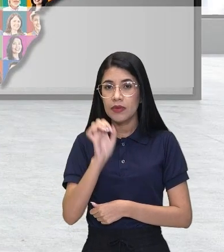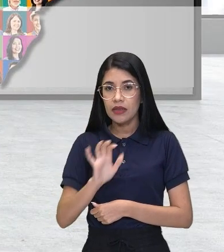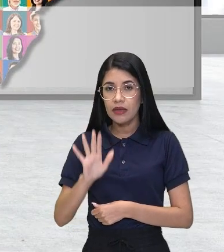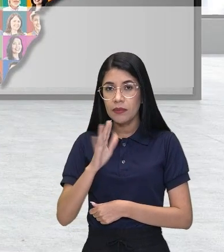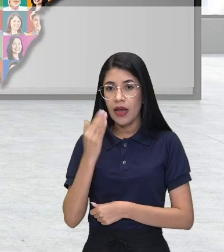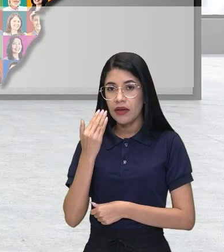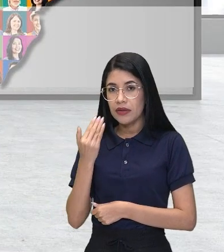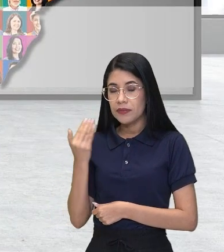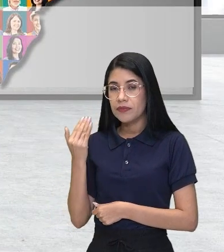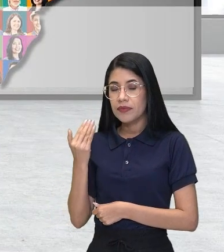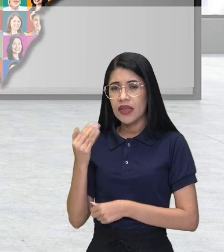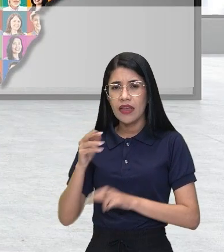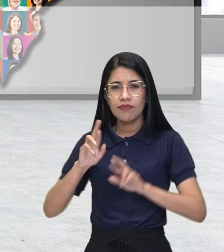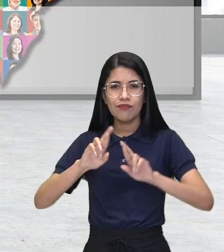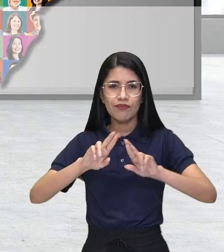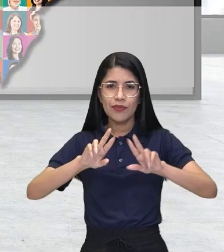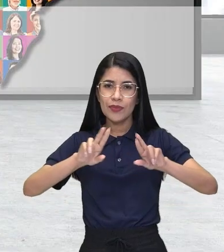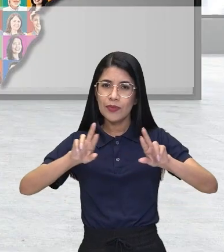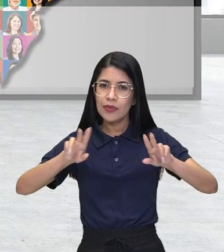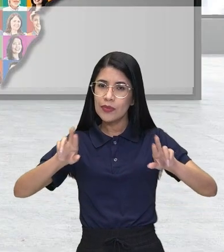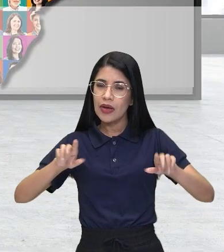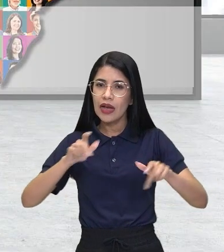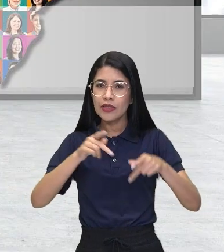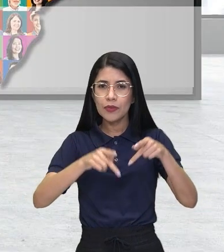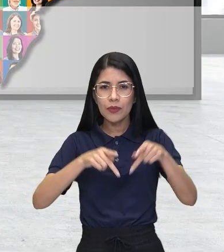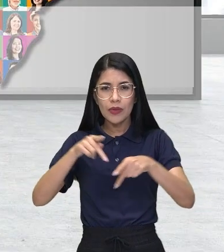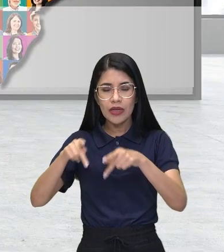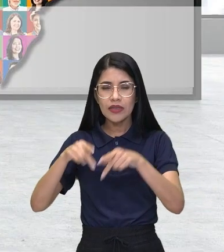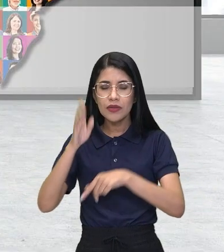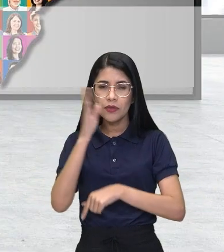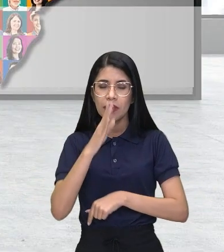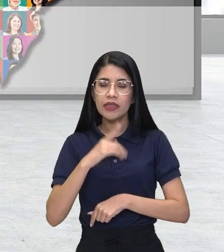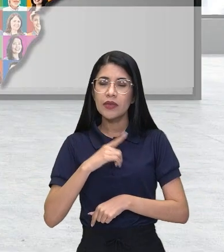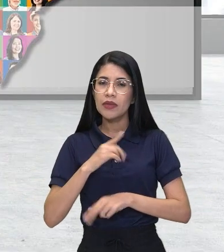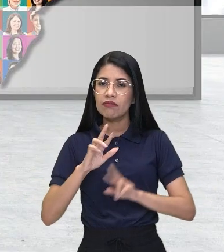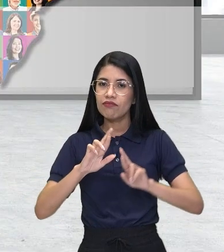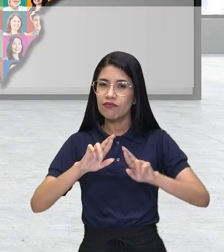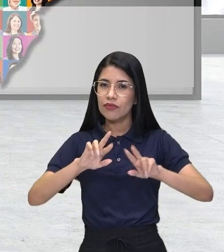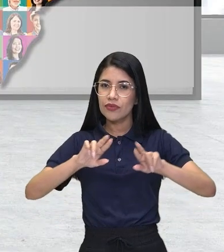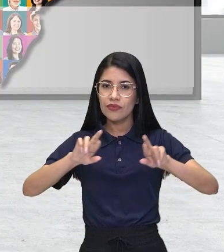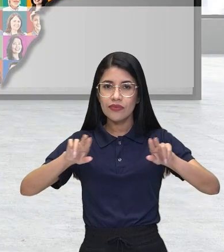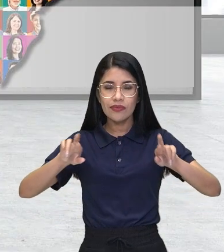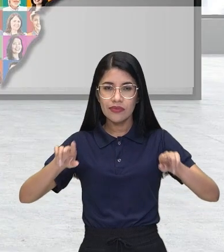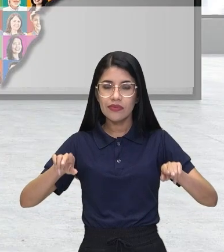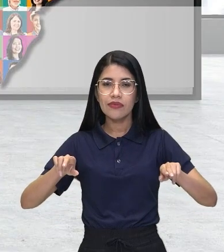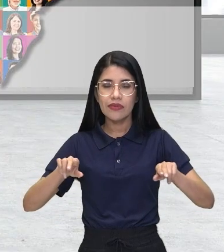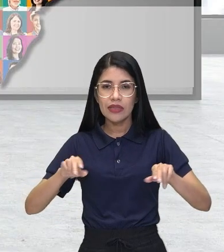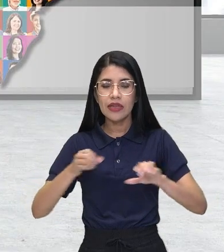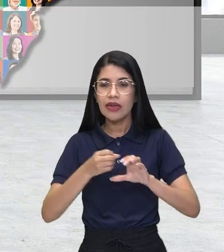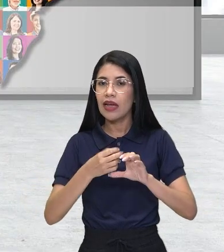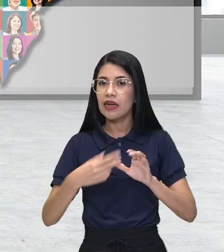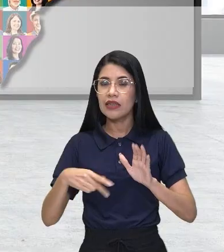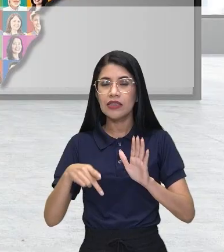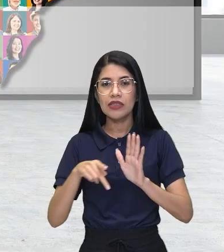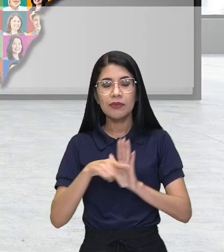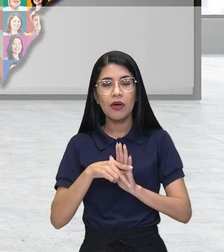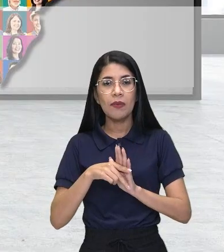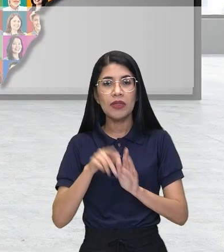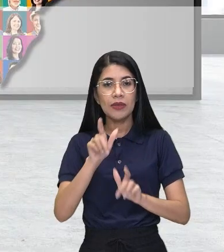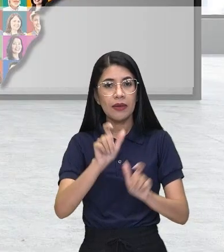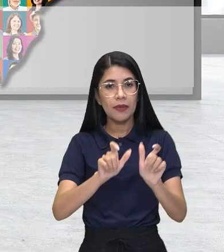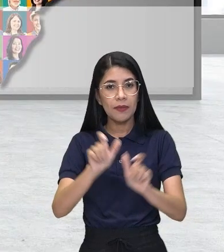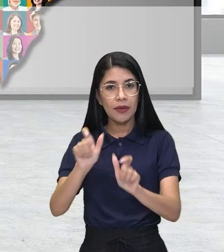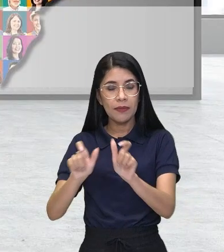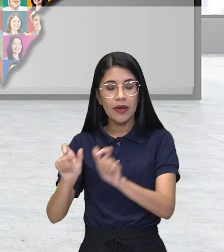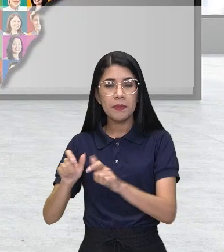é muito diverso. Quando a gente fala da população brasileira, existem uma variação de características das pessoas, né,